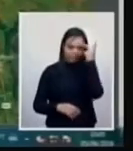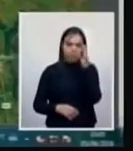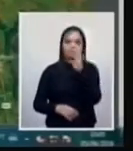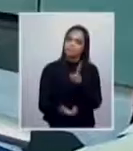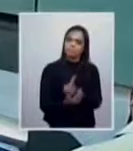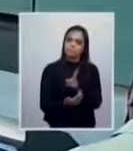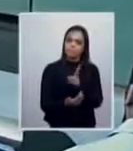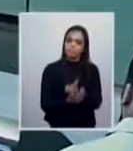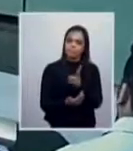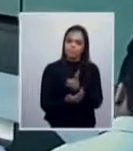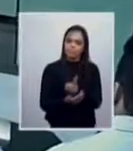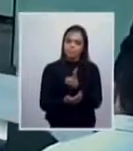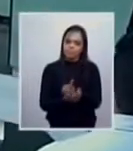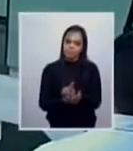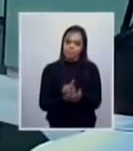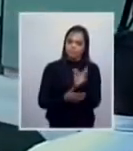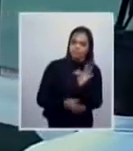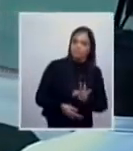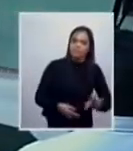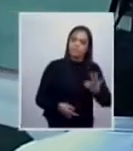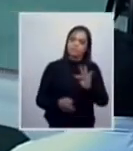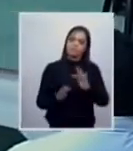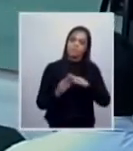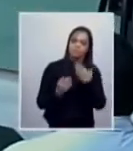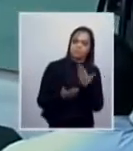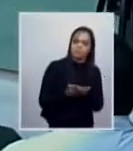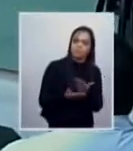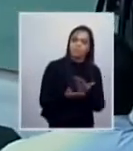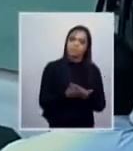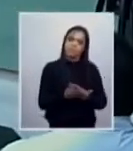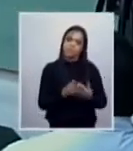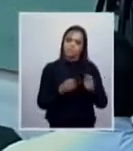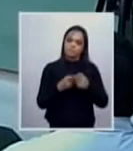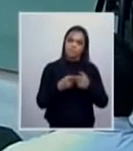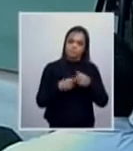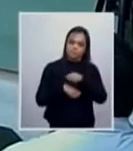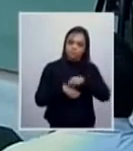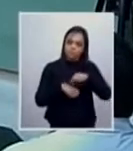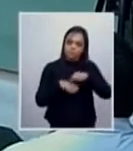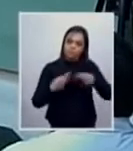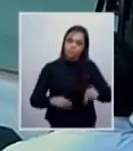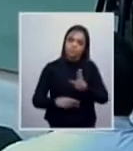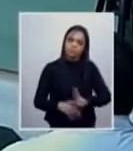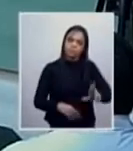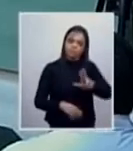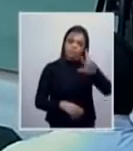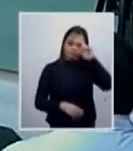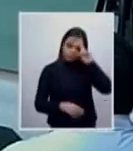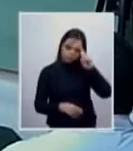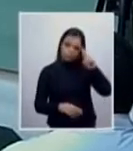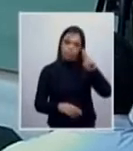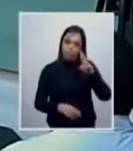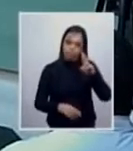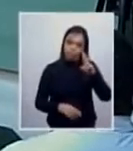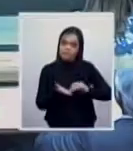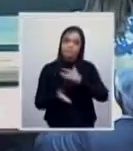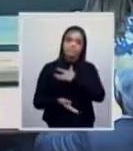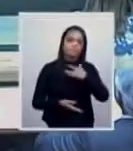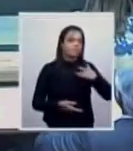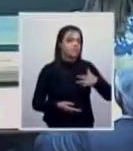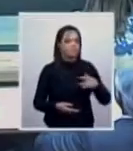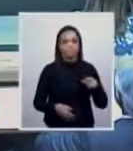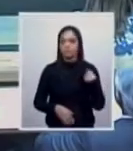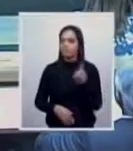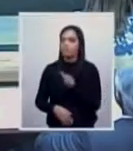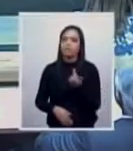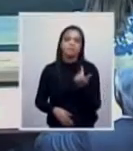explicar o funcionamento do setor e os números que demonstram os desafios e prioridades da secretaria.